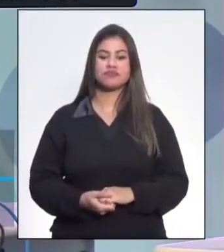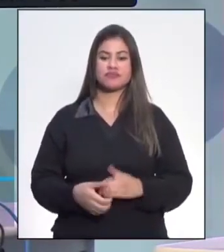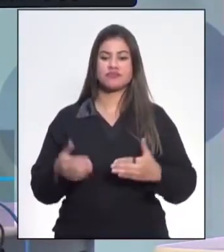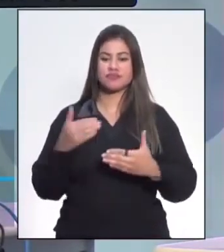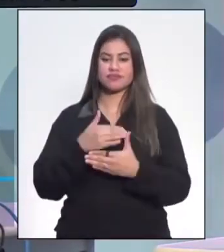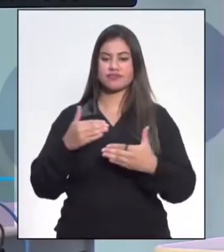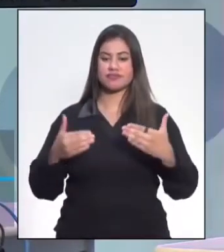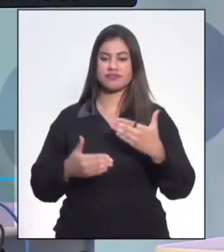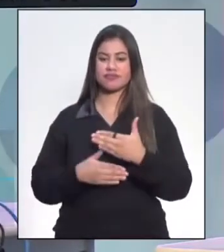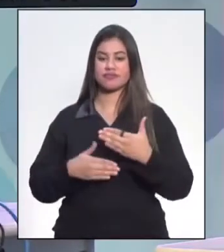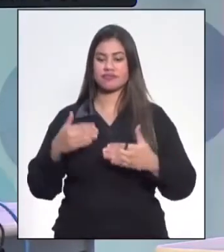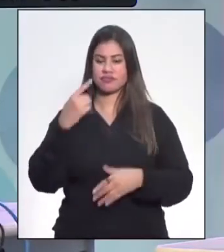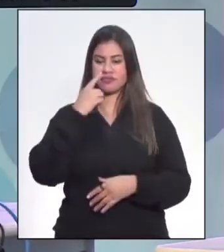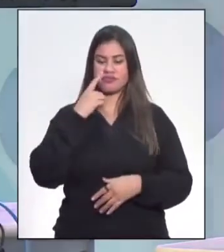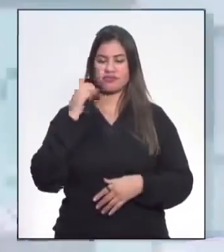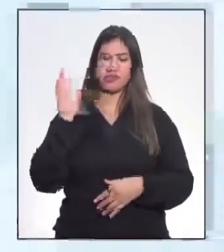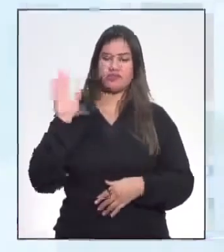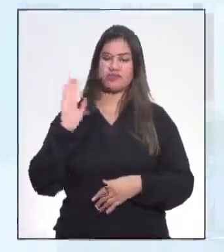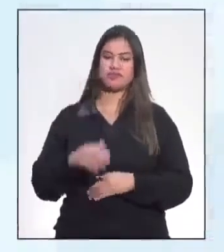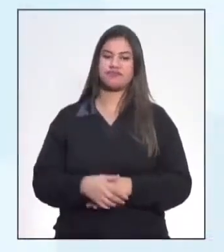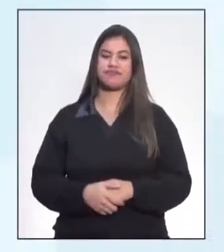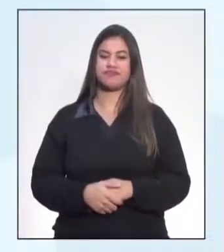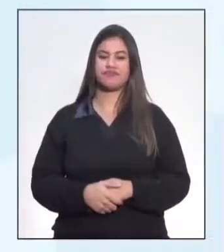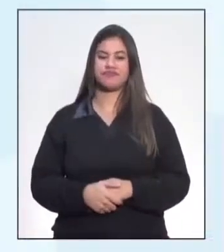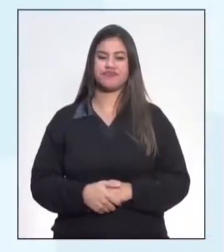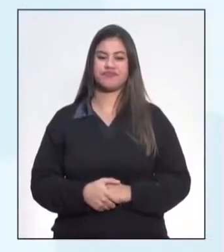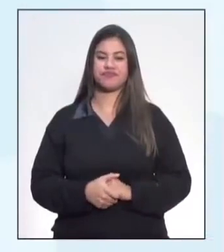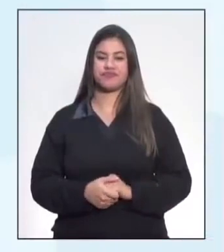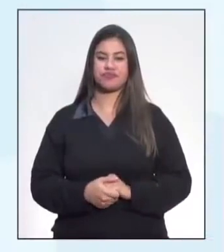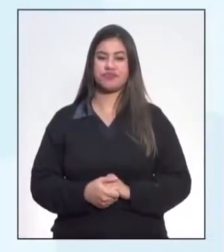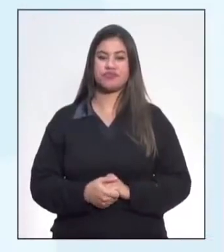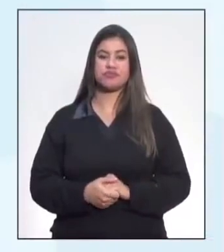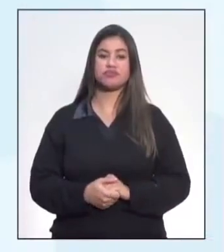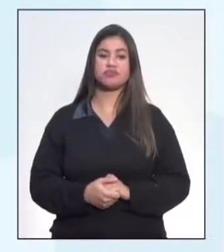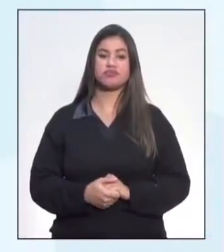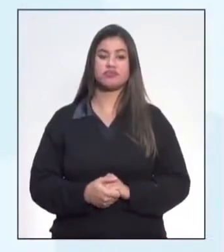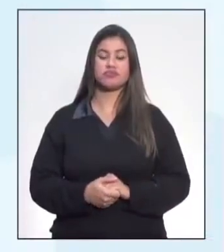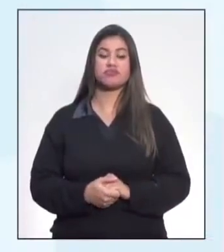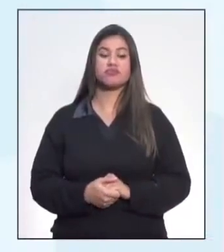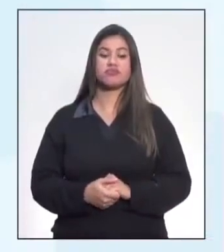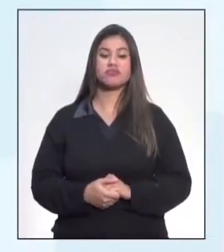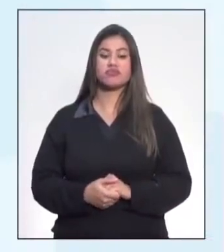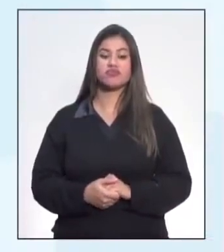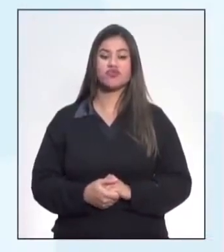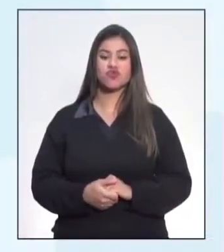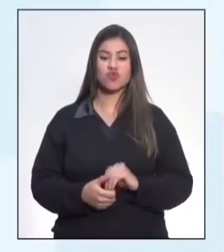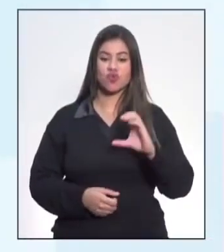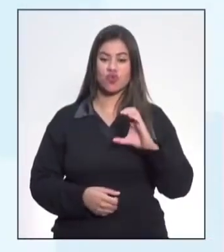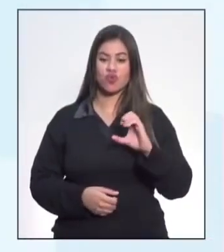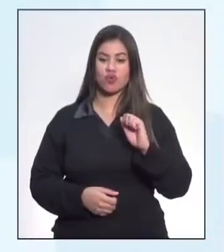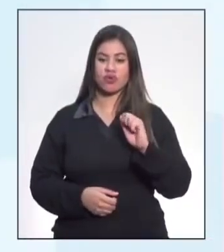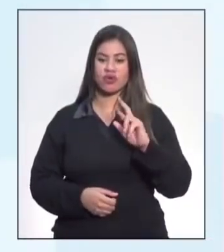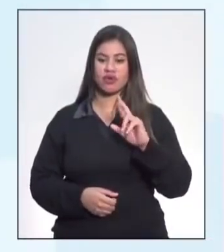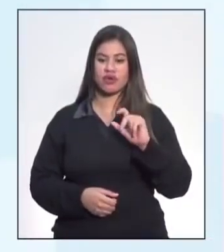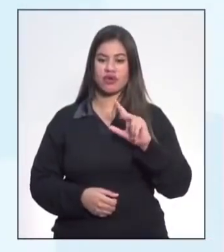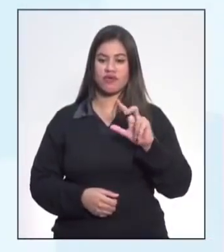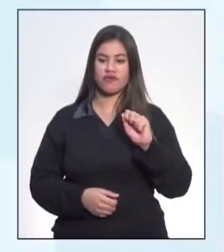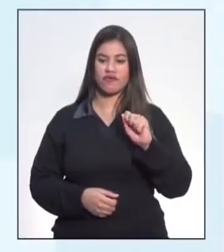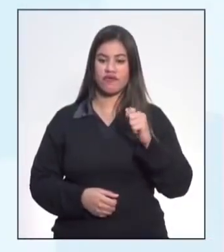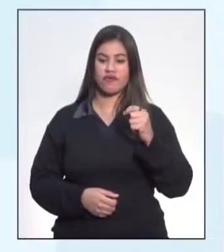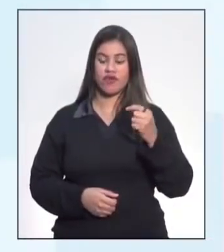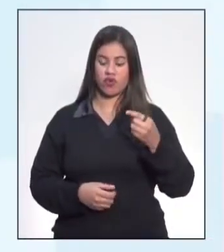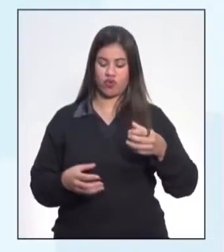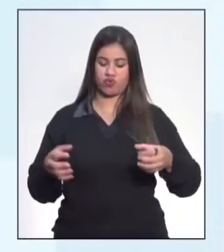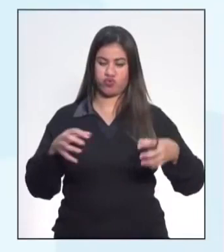que acontece com a queima do carvão? Ele vai liberar calor, né? Ele vai, você vê o fogueiral, né? Tudo